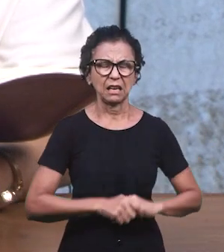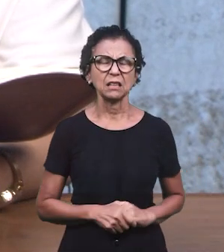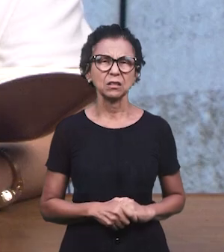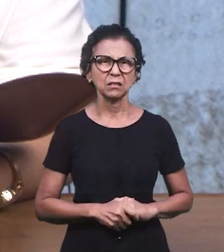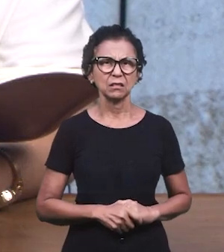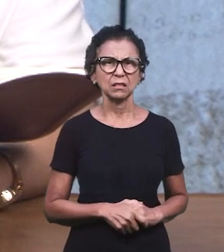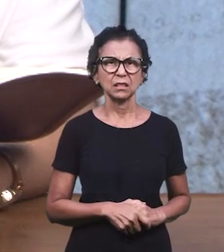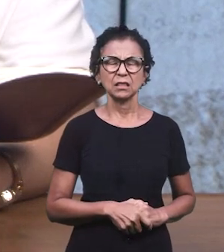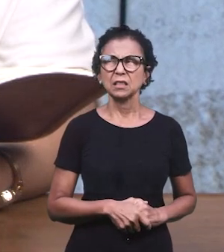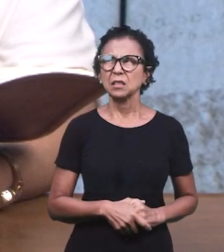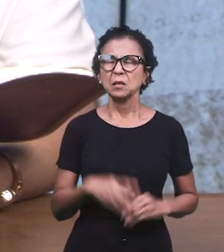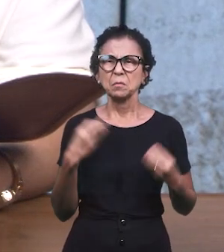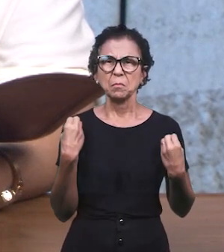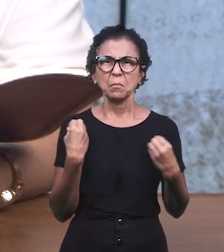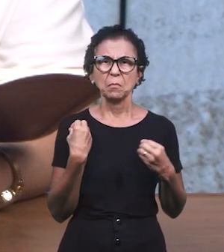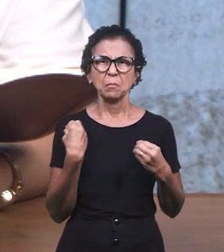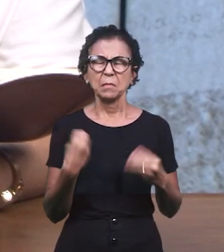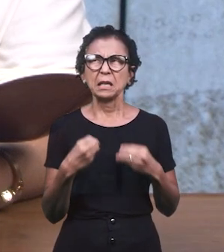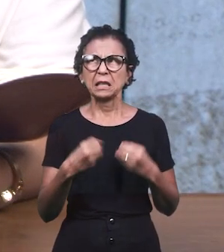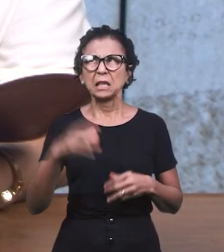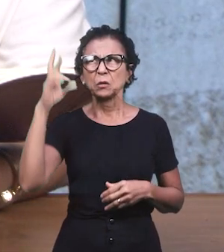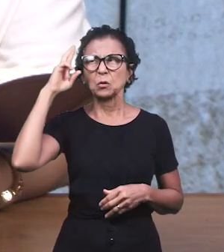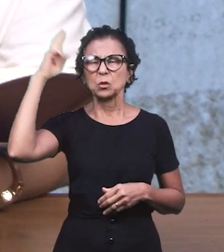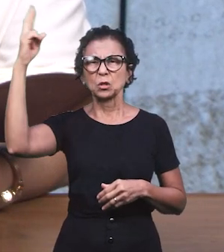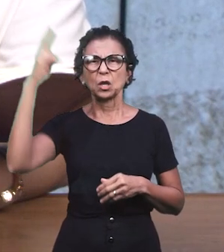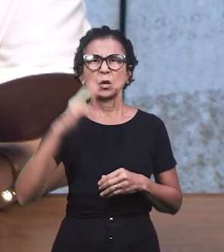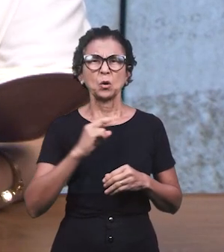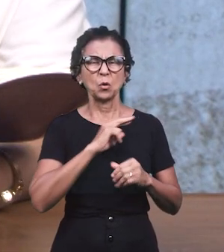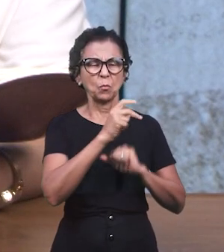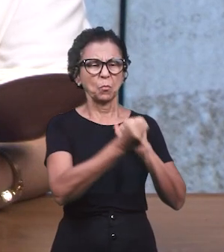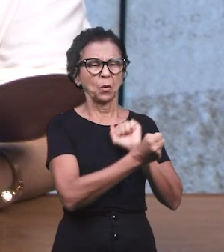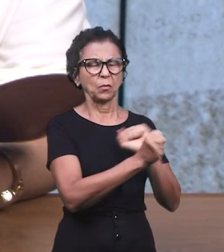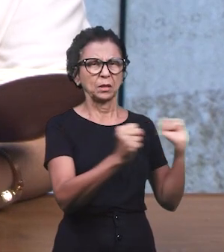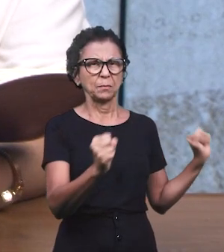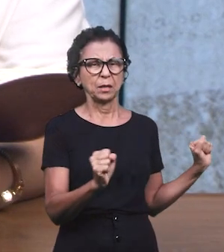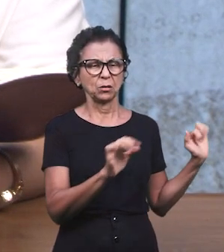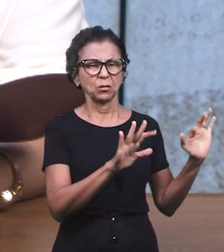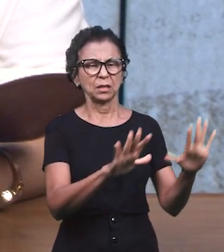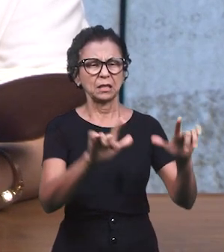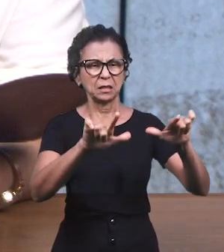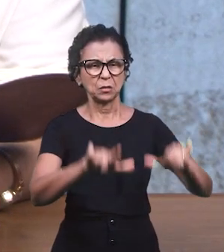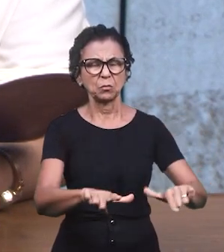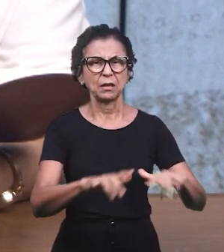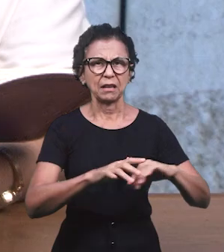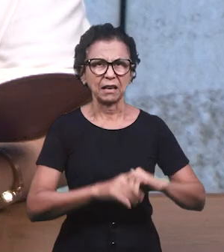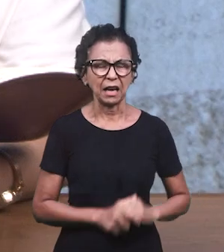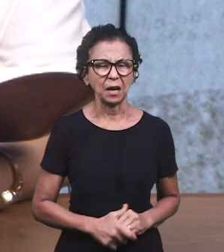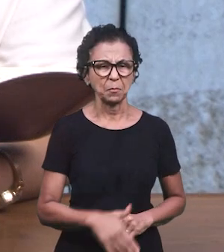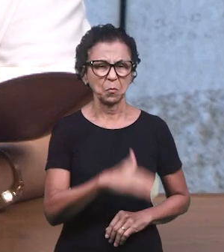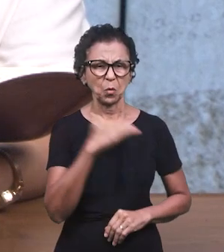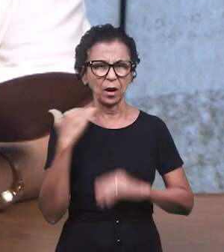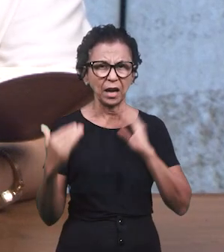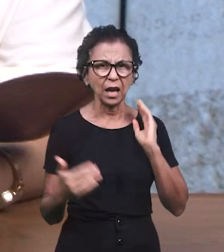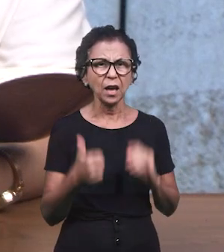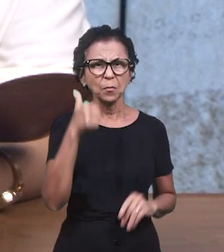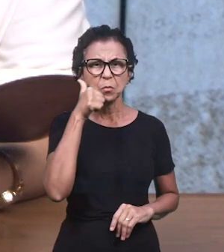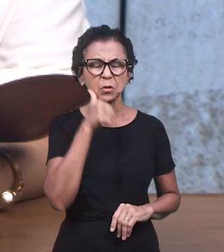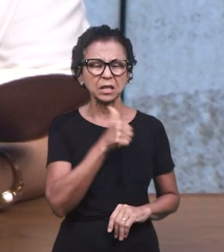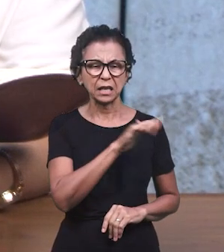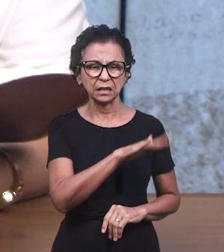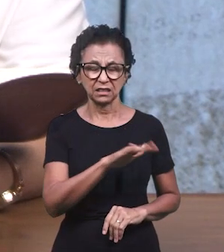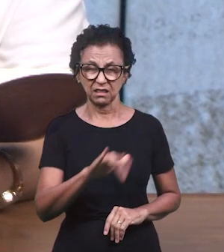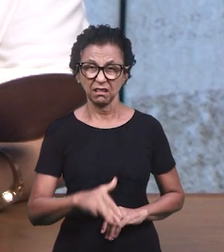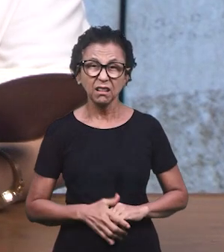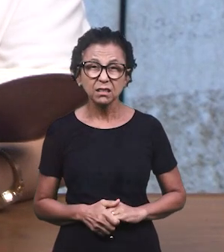para cairmos à espada e para que nossas mulheres e nossas crianças sejam por presa? Não